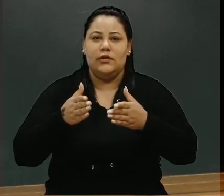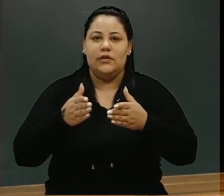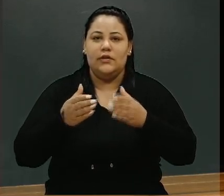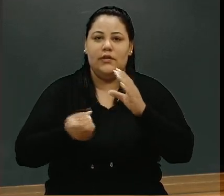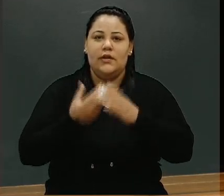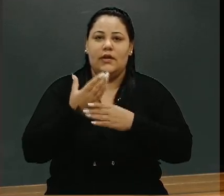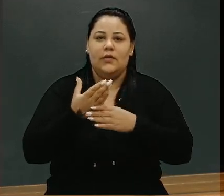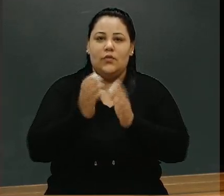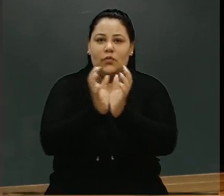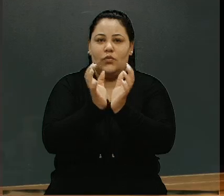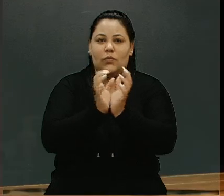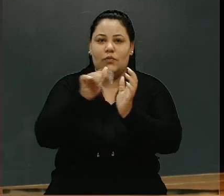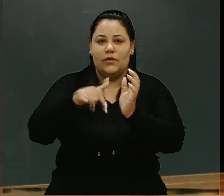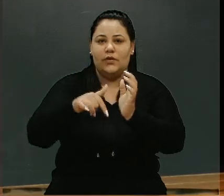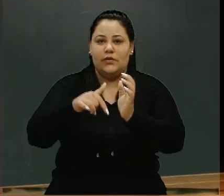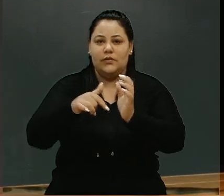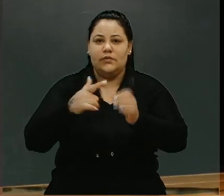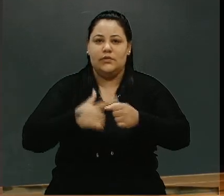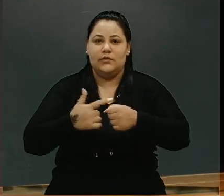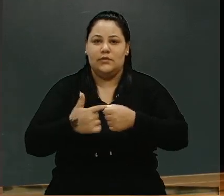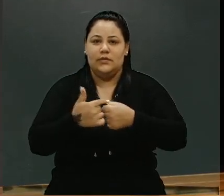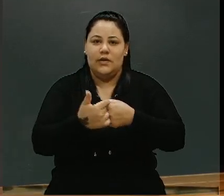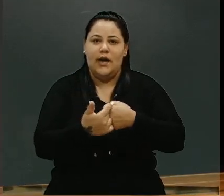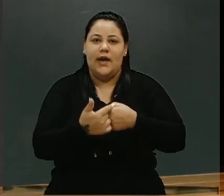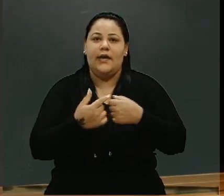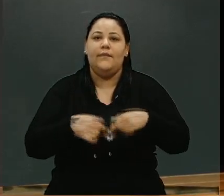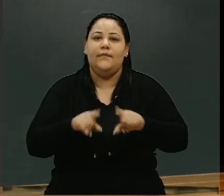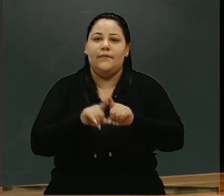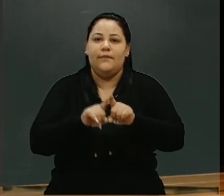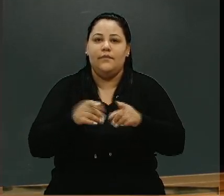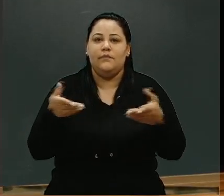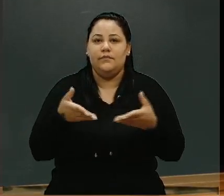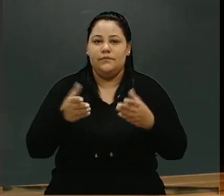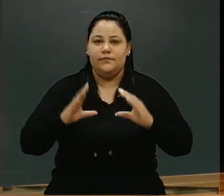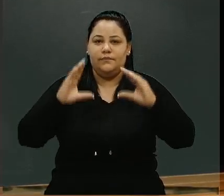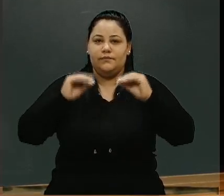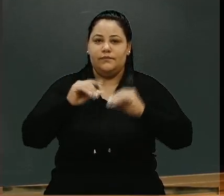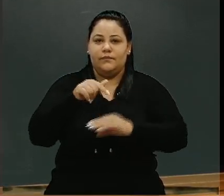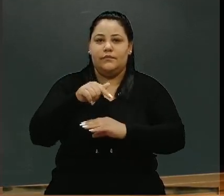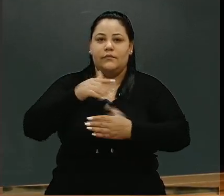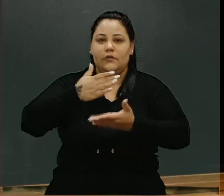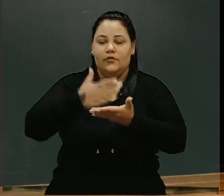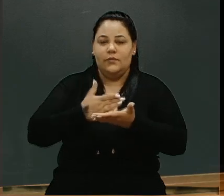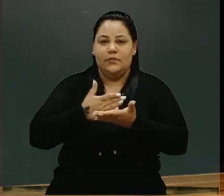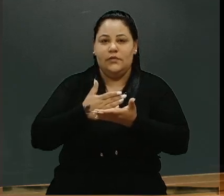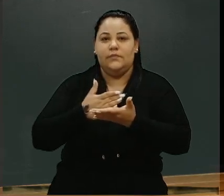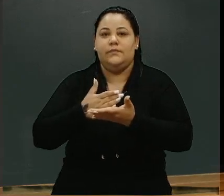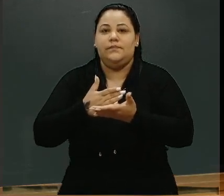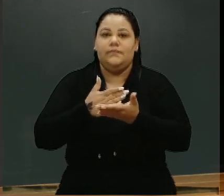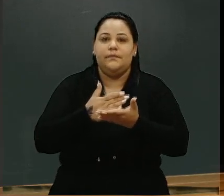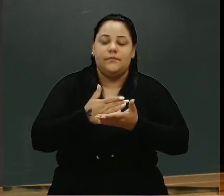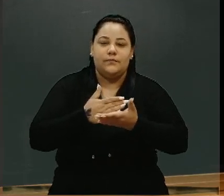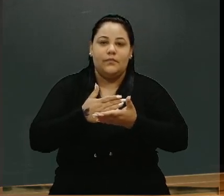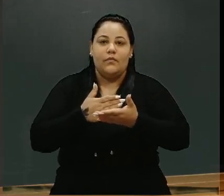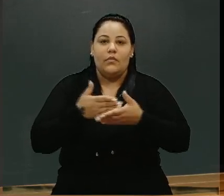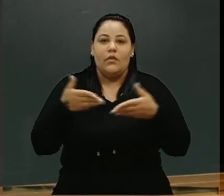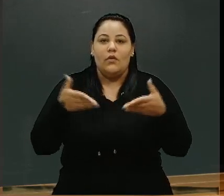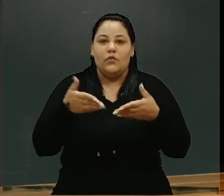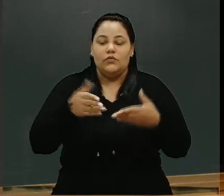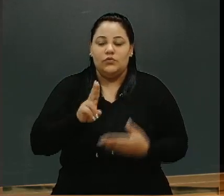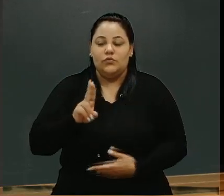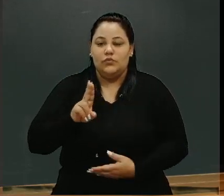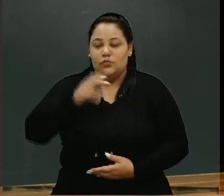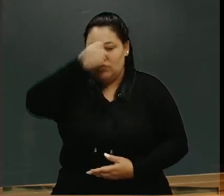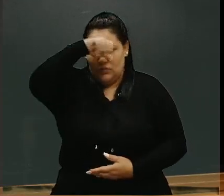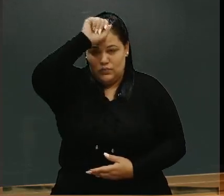da nossa cidade. Então, presidente, para destacar, hoje, a partir das 7h30, no cinema Ulisses Jeremias, Boa